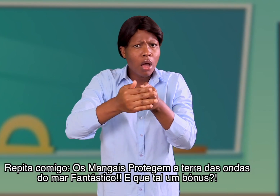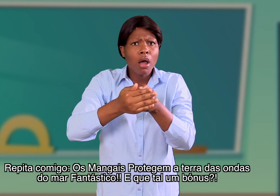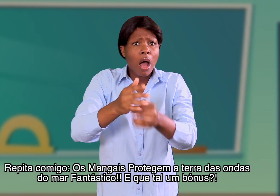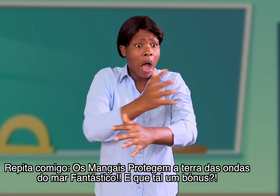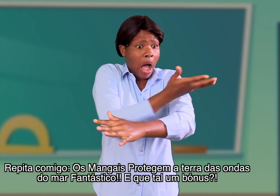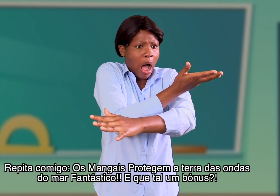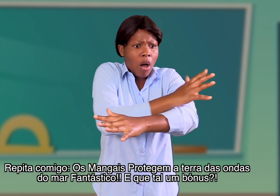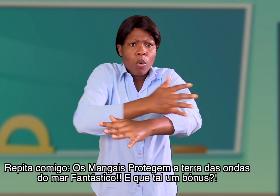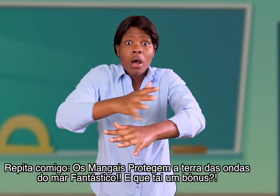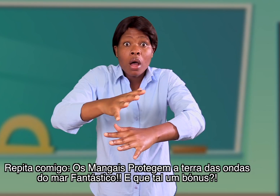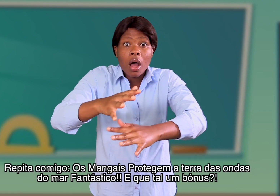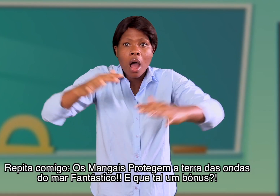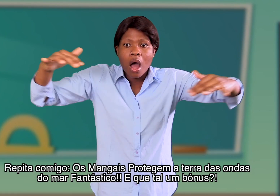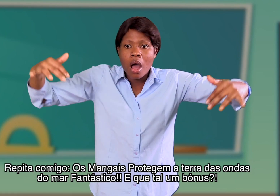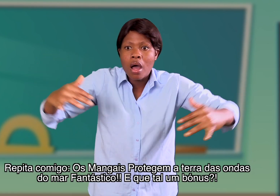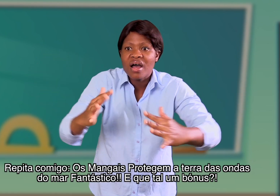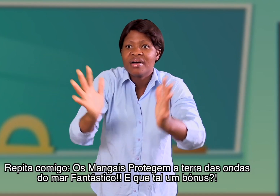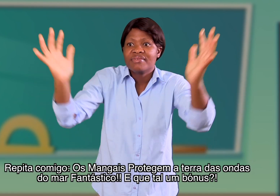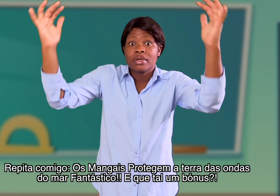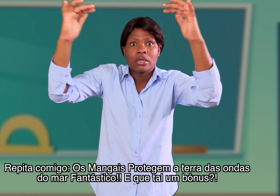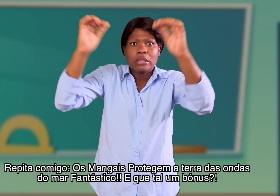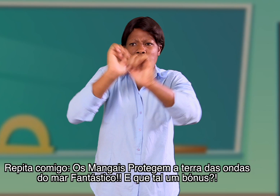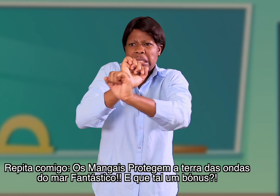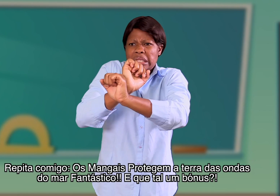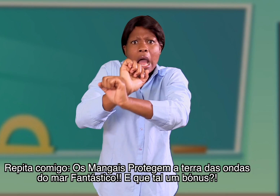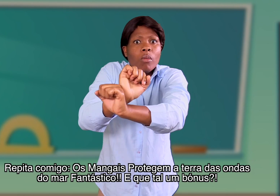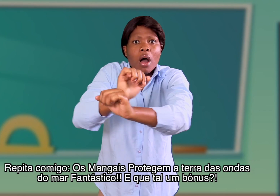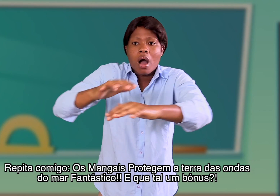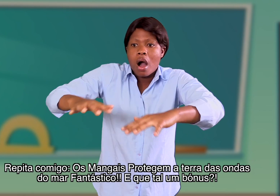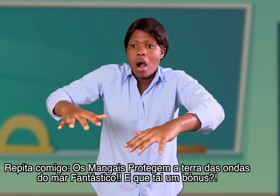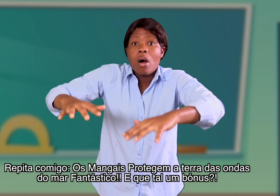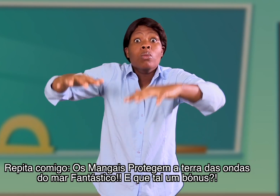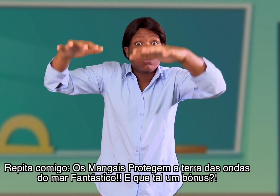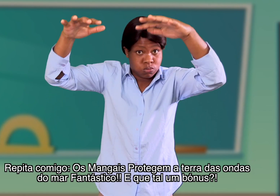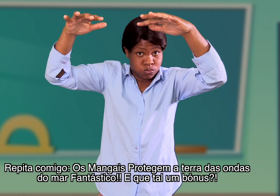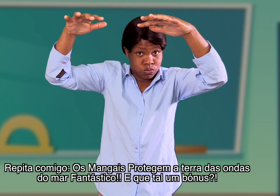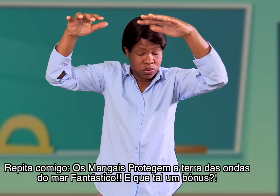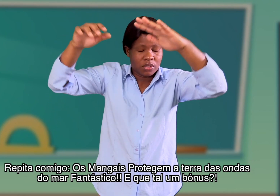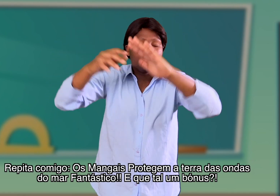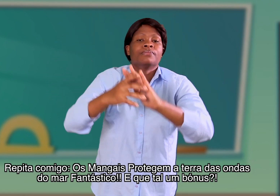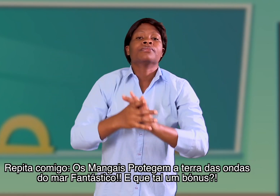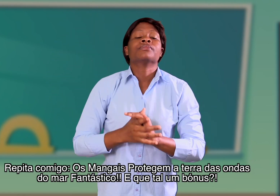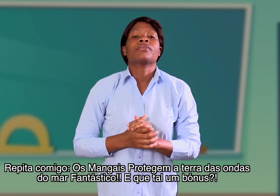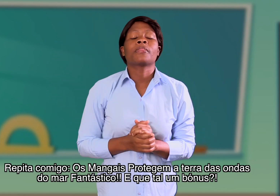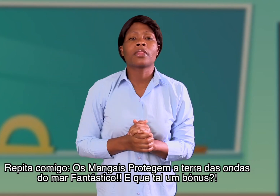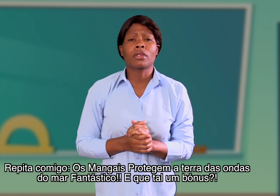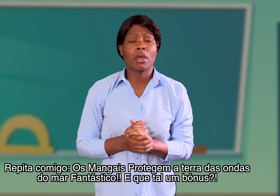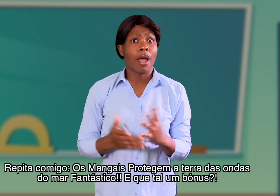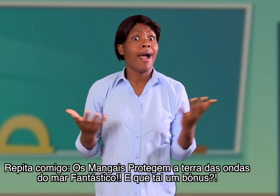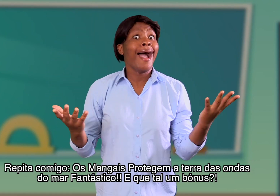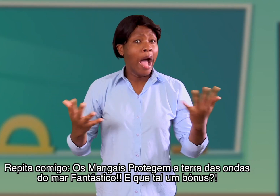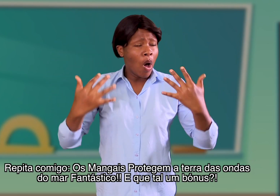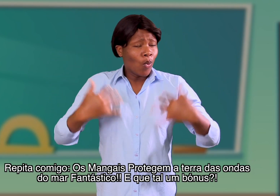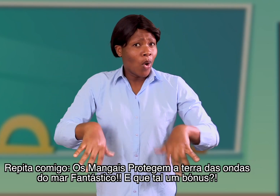Repita comigo. Os mangás protegem a Terra das ondas do mar. Fantástico! E que tal um